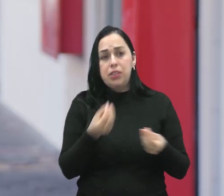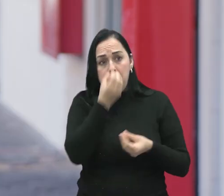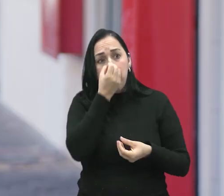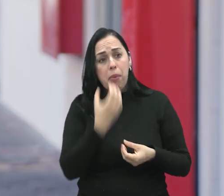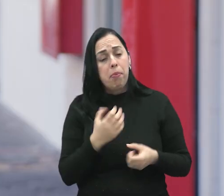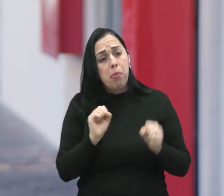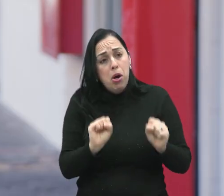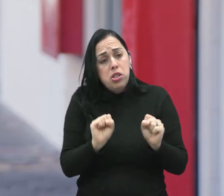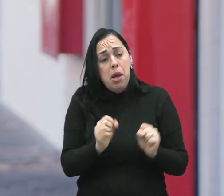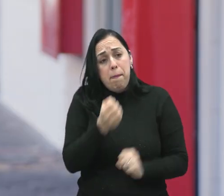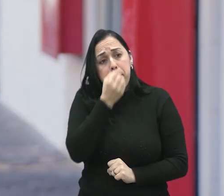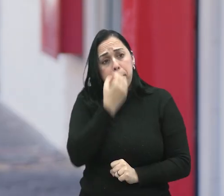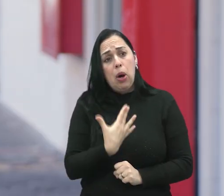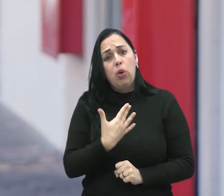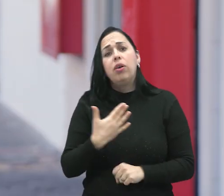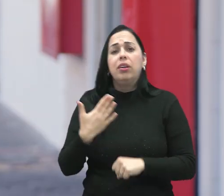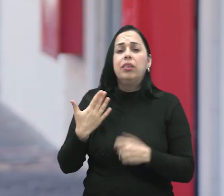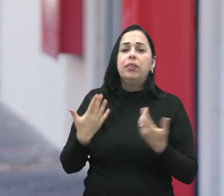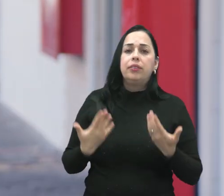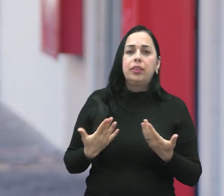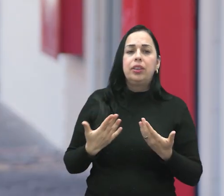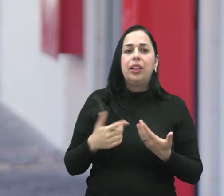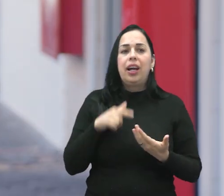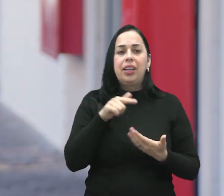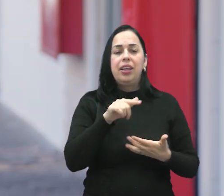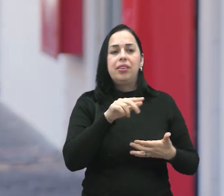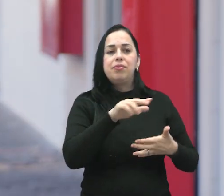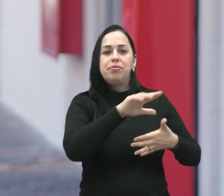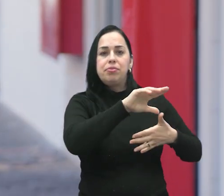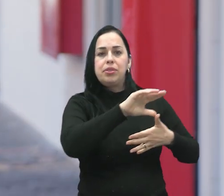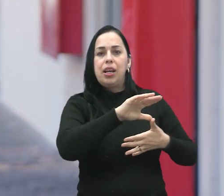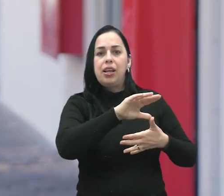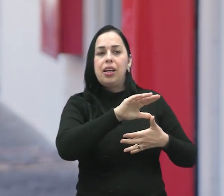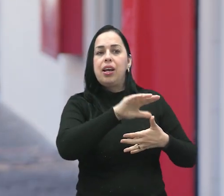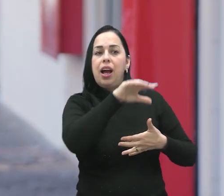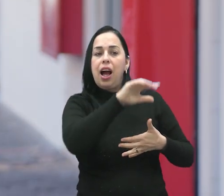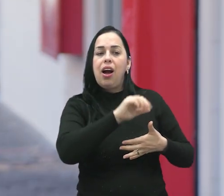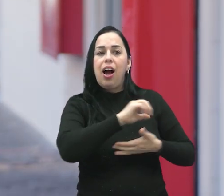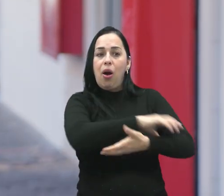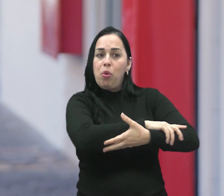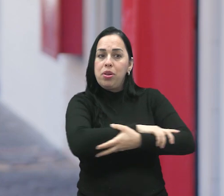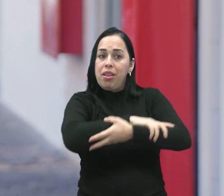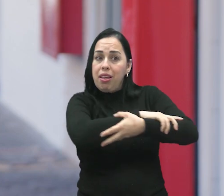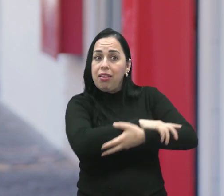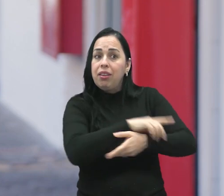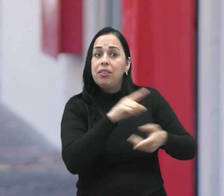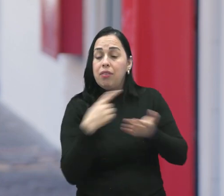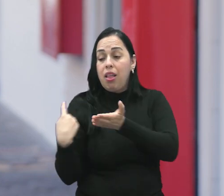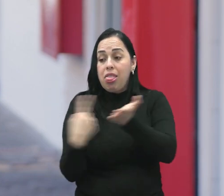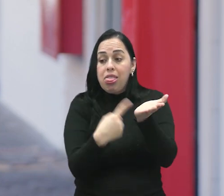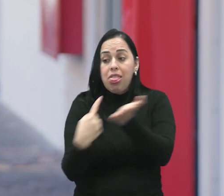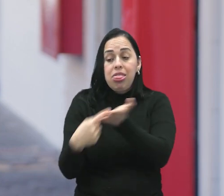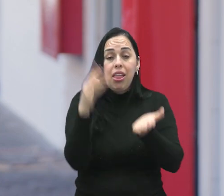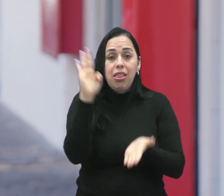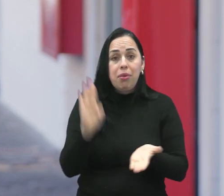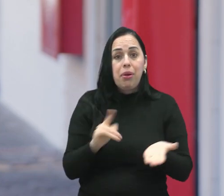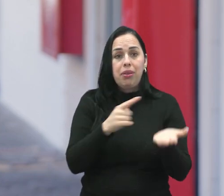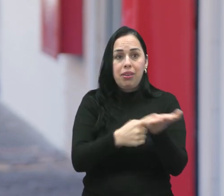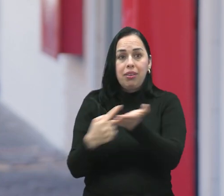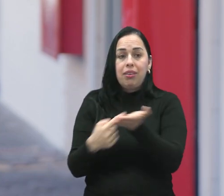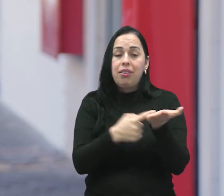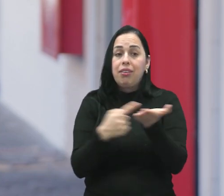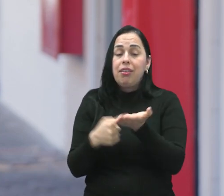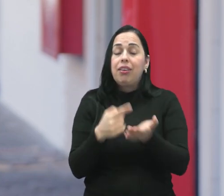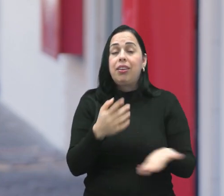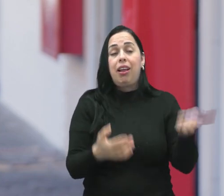ser até benéfico no sentido de fazer com que o Mercosul e a União Europeia façam esse acordo que está há um